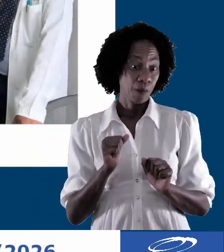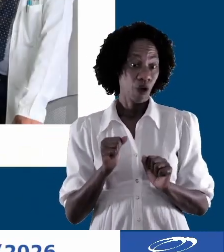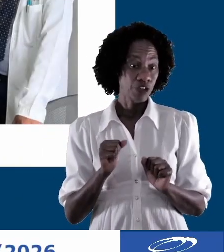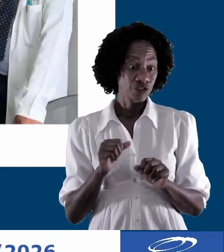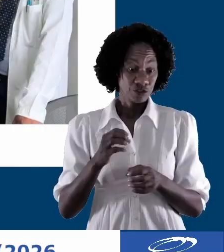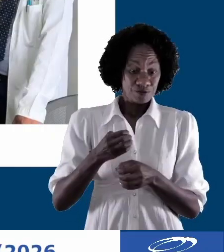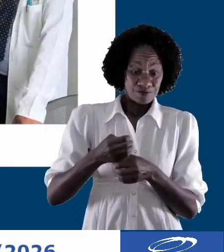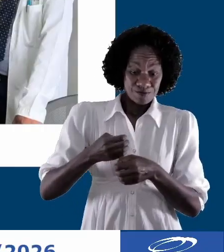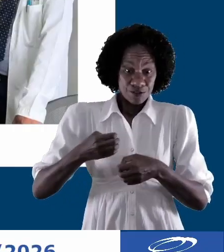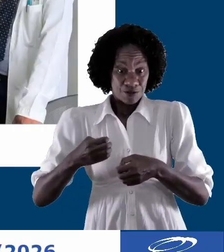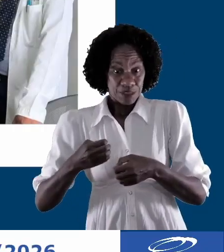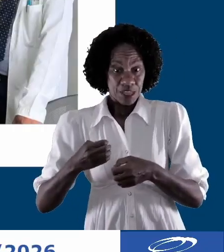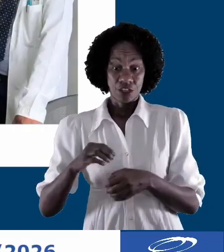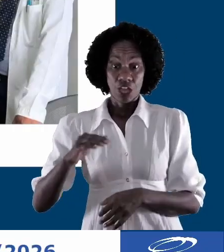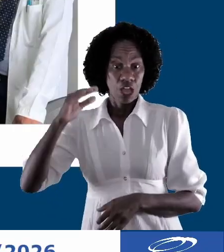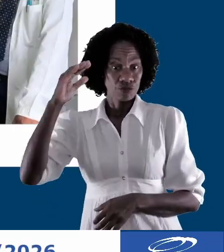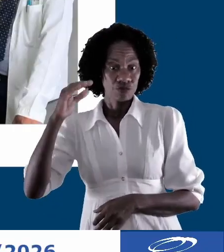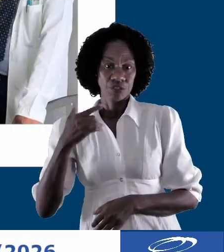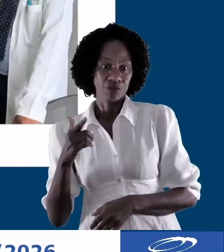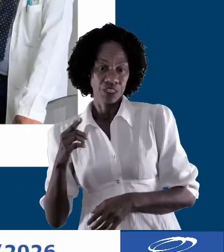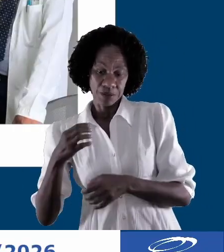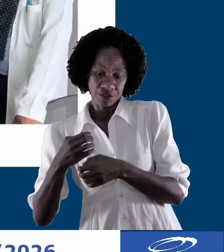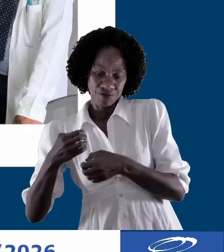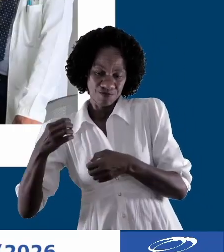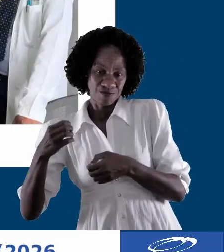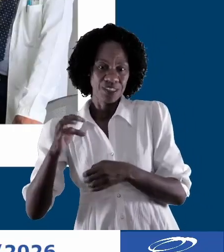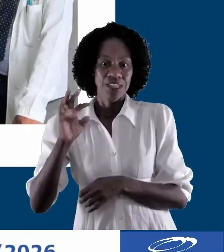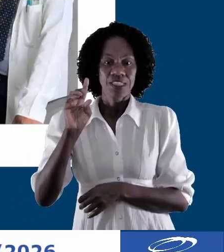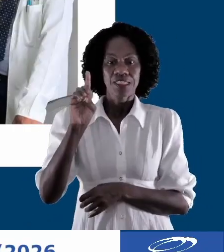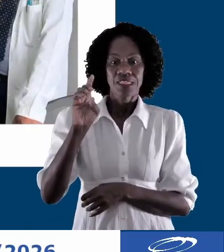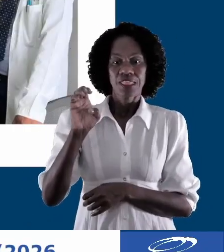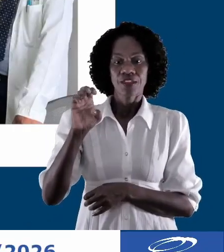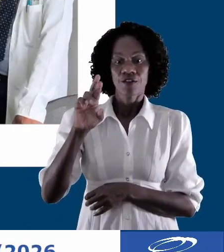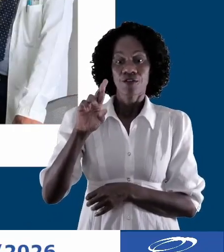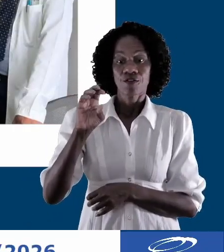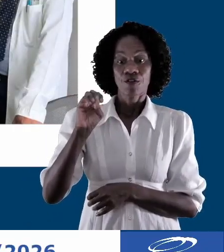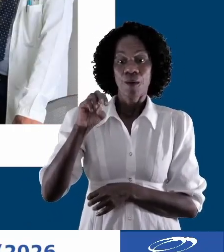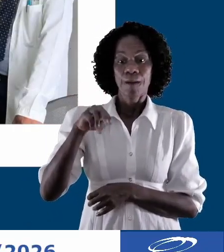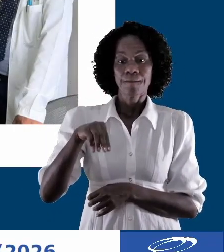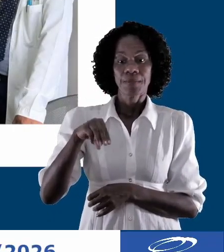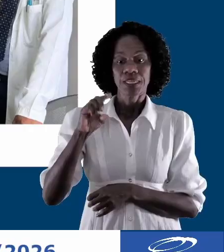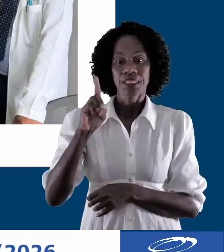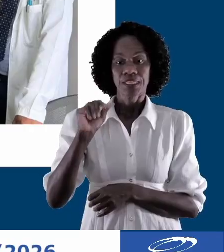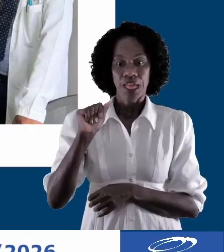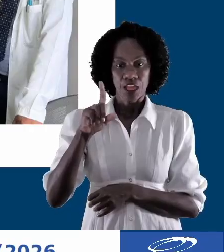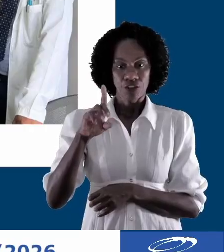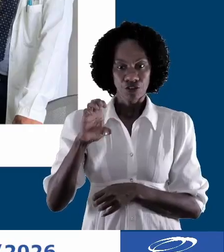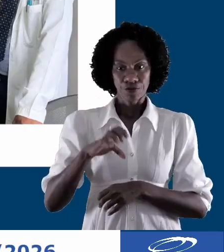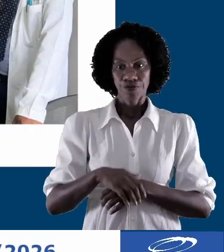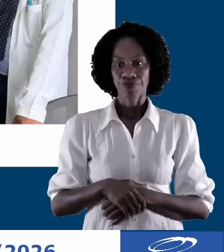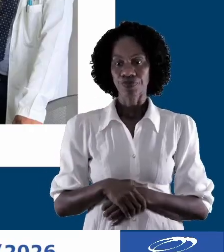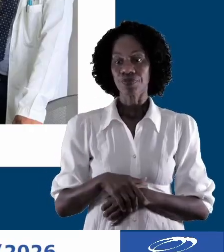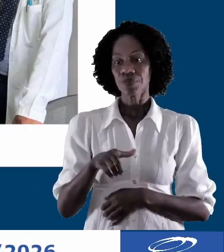Isso é o professor Rajazekara, que nós fomos visitar em 2024 na Índia. Ficamos lá uma semana com ele, eu e o Carelli. E era isso, pessoal.